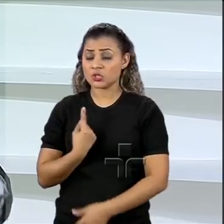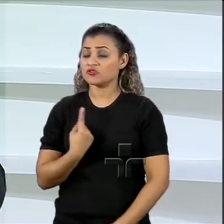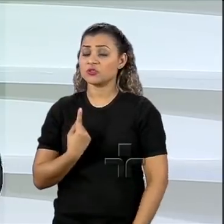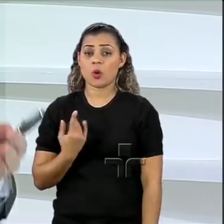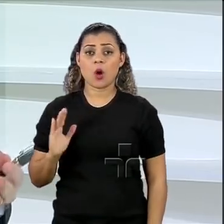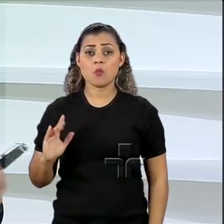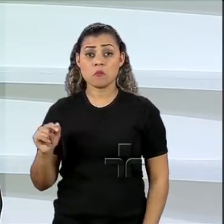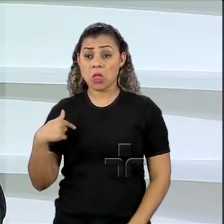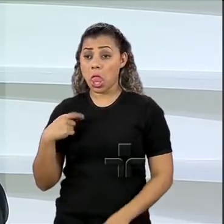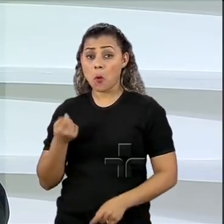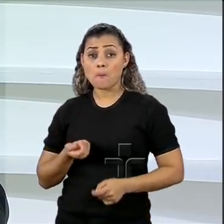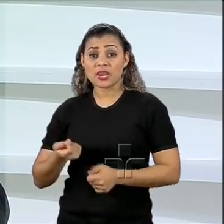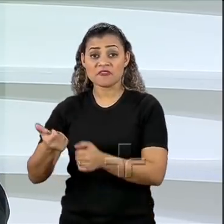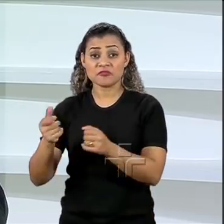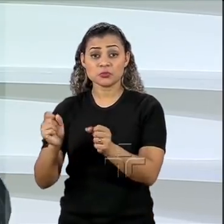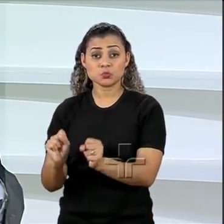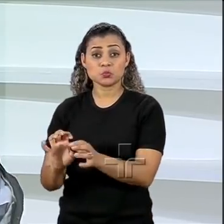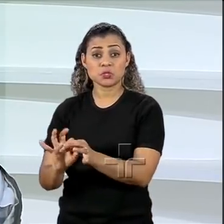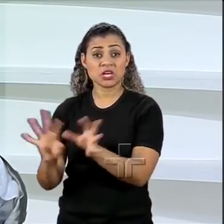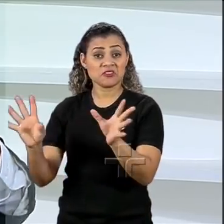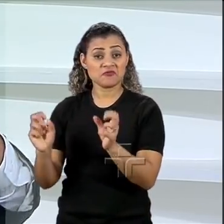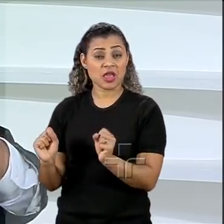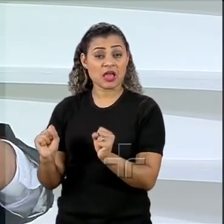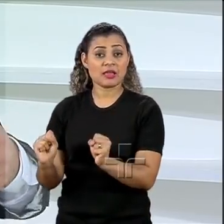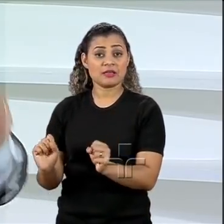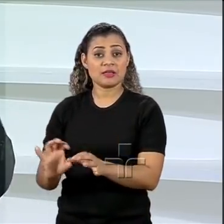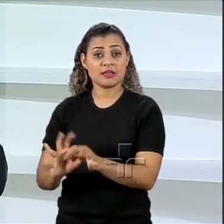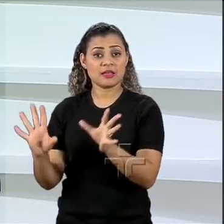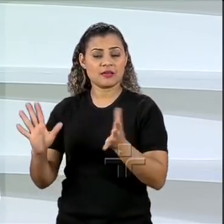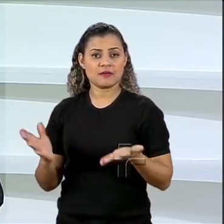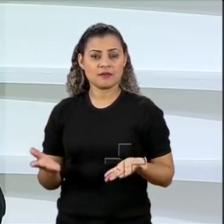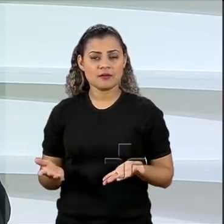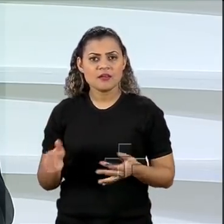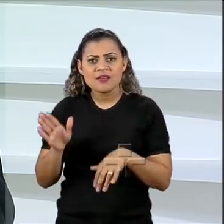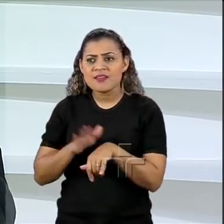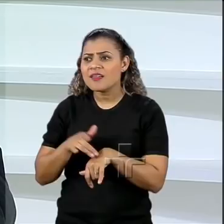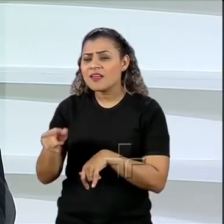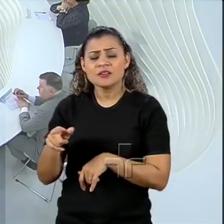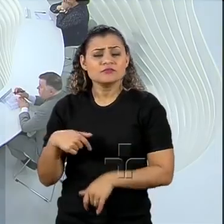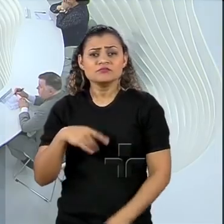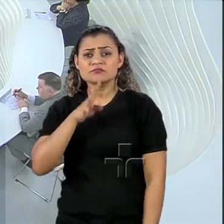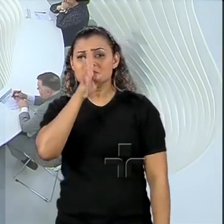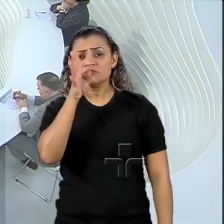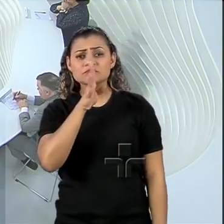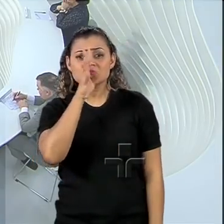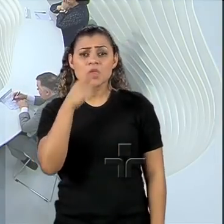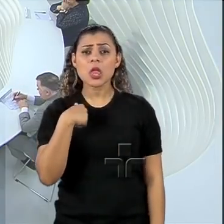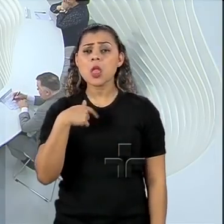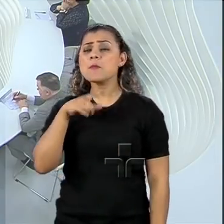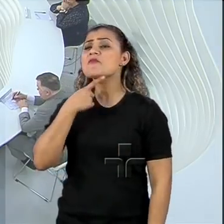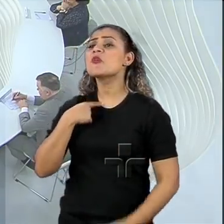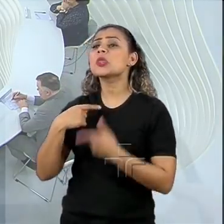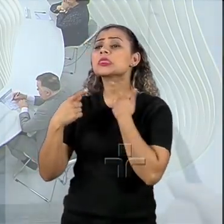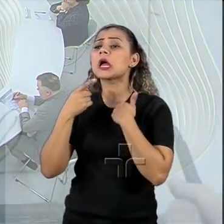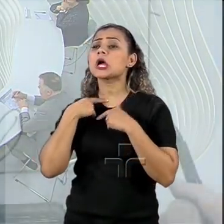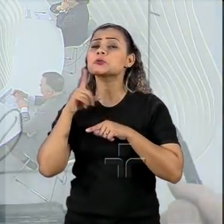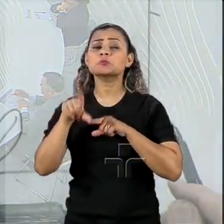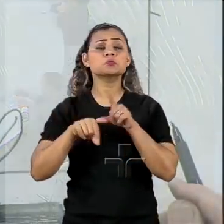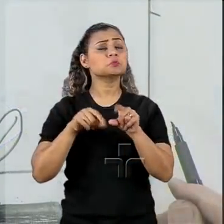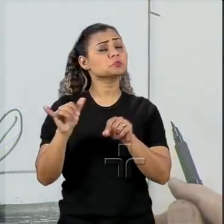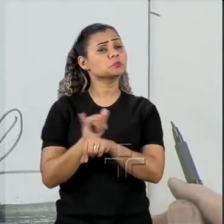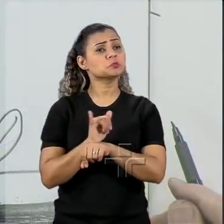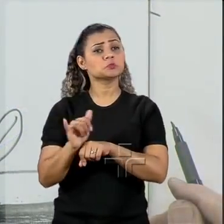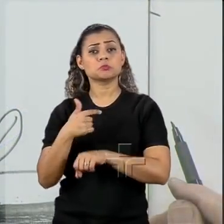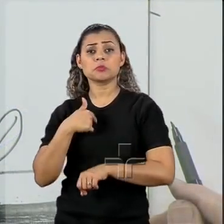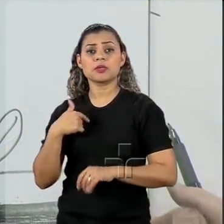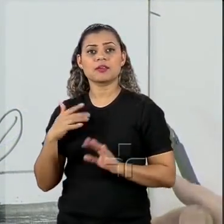individuais em relação a esse tema e faz com que ele tramite ao sabor dos seus critérios e dos seus cálculos estratégicos, né? O